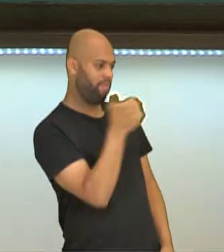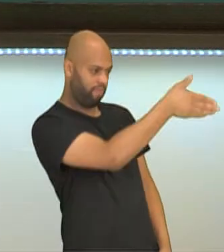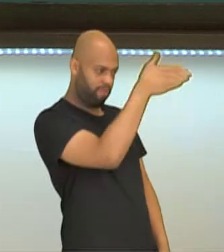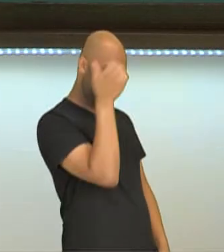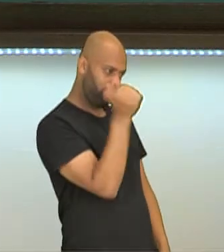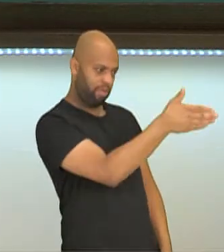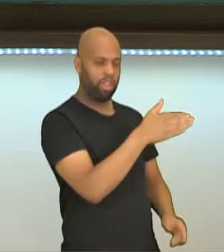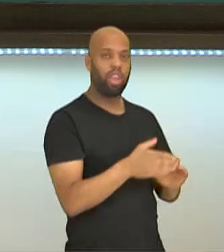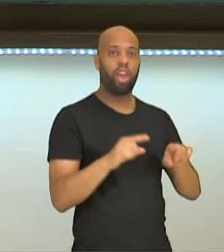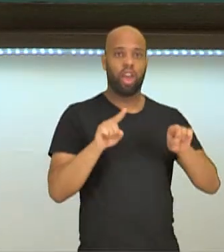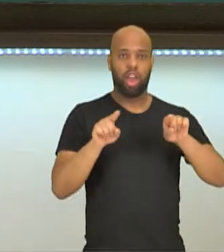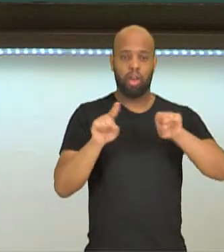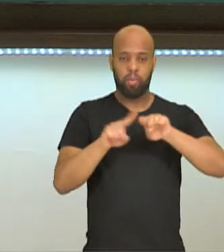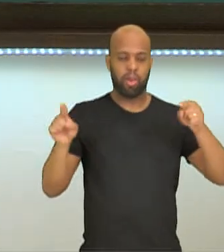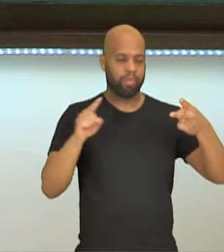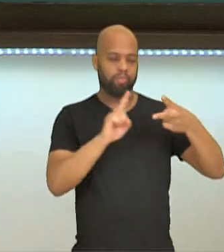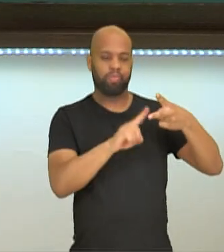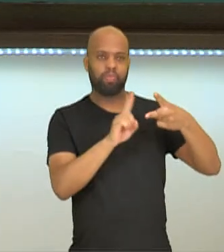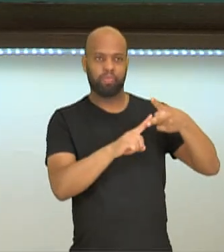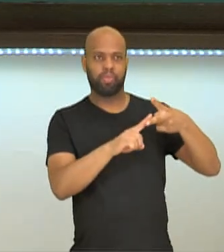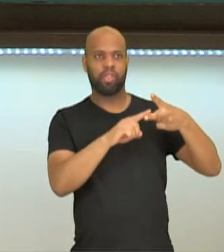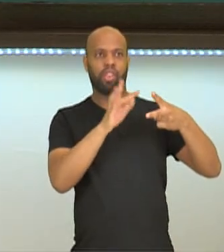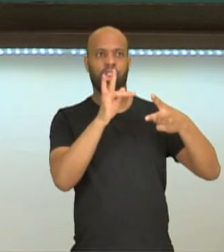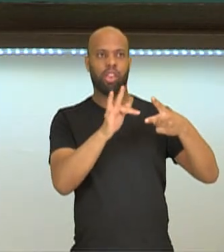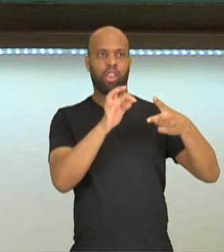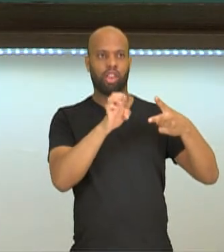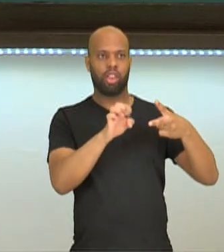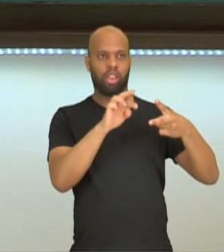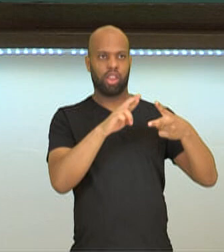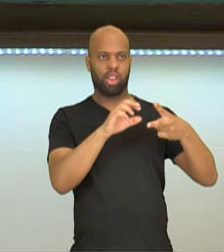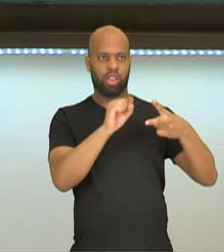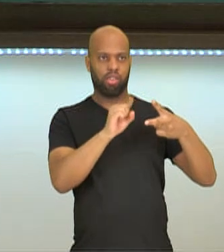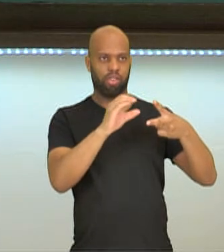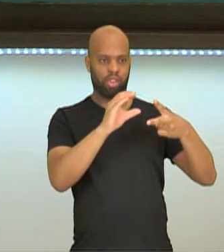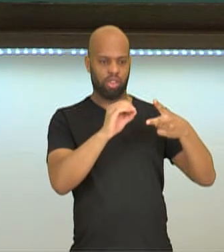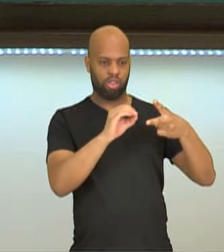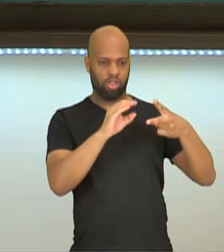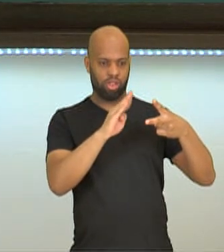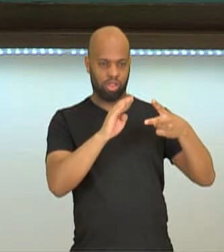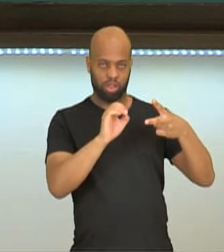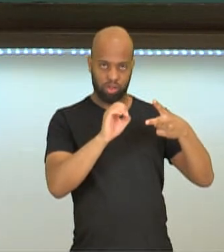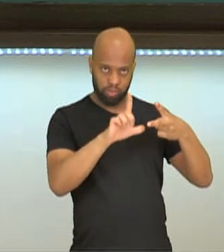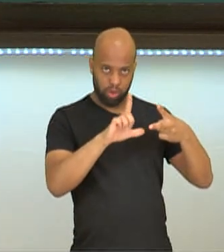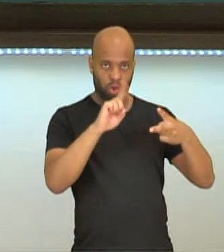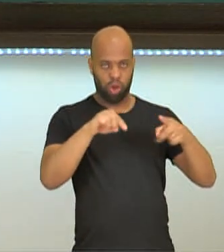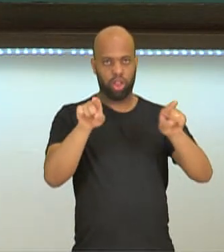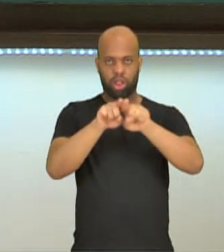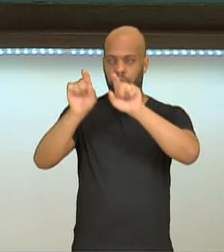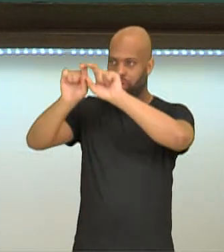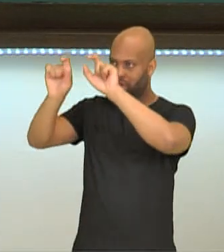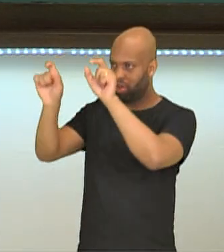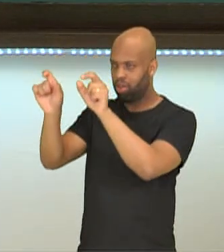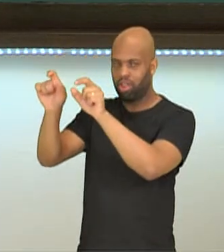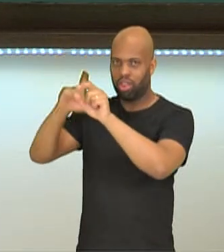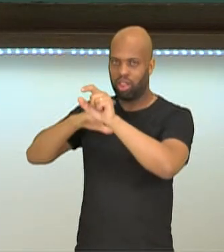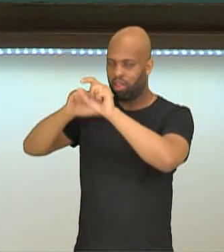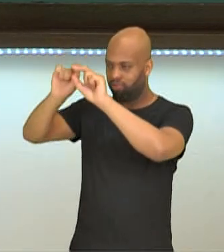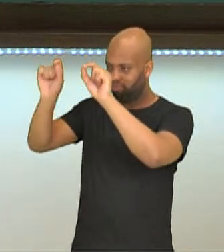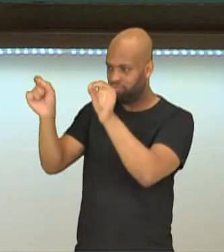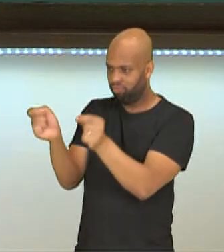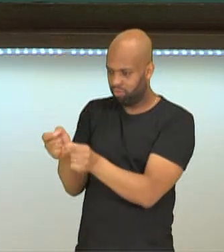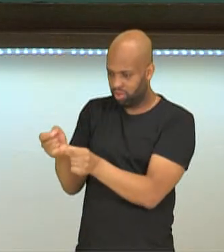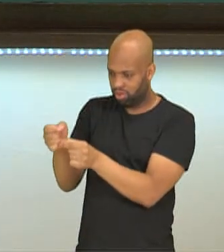adversário. Já o frescobol também é um esporte de raquete, na verdade um jogo de raquete, né? Ele entra na caracterização de jogo,